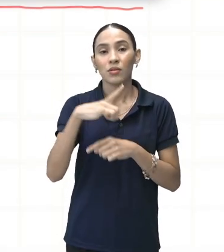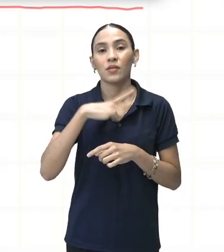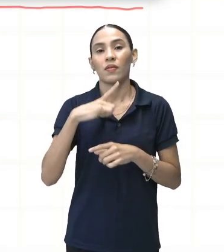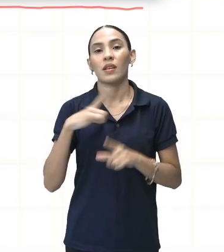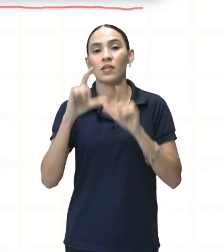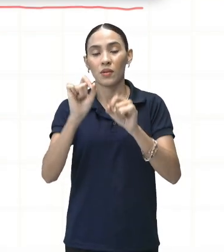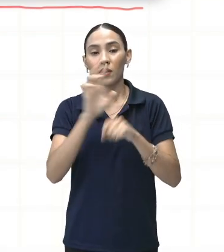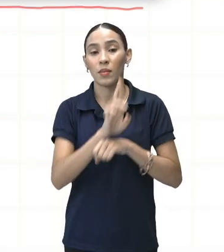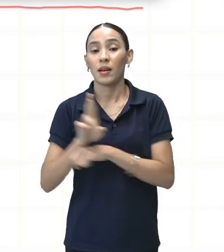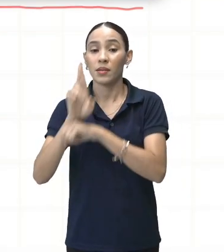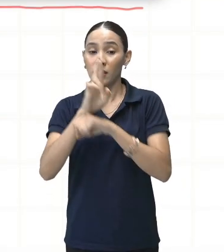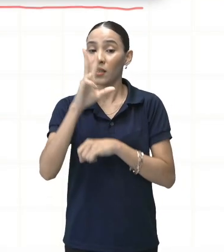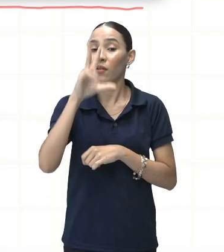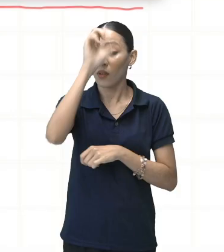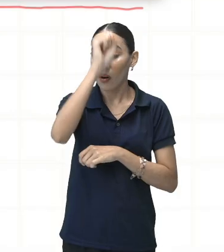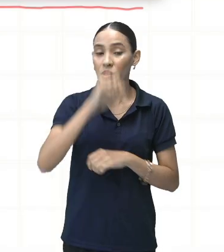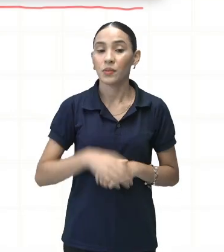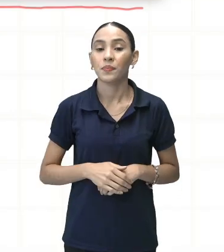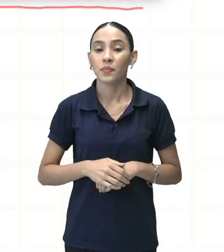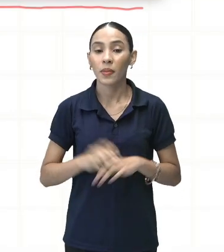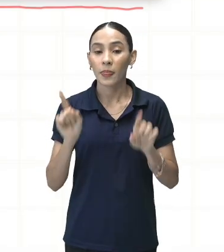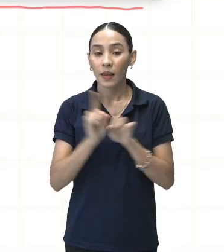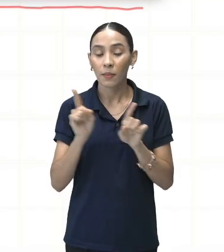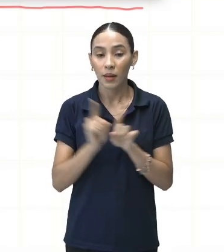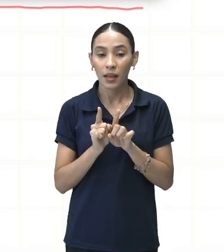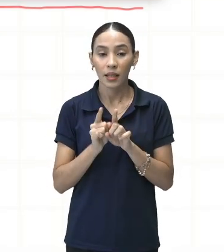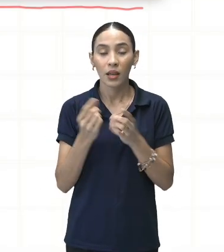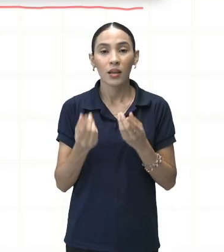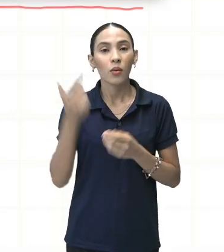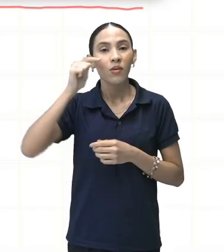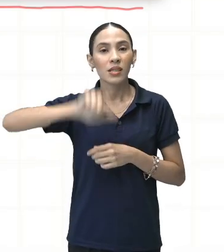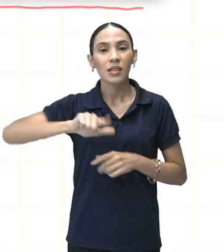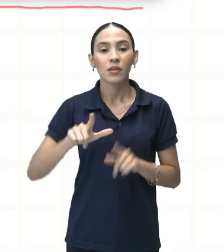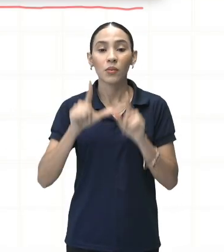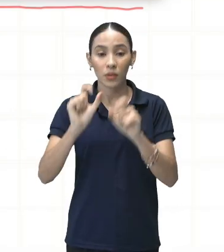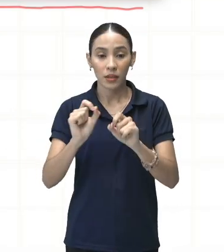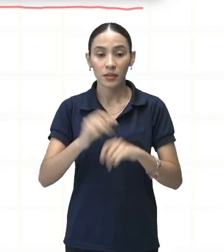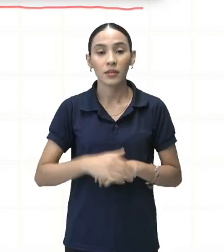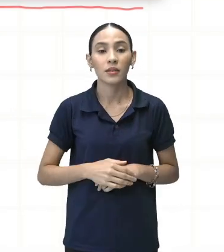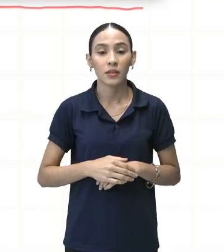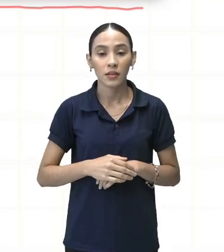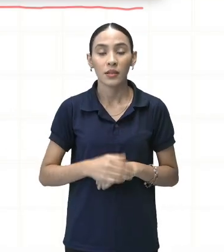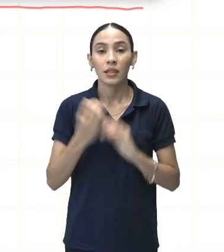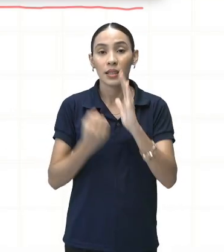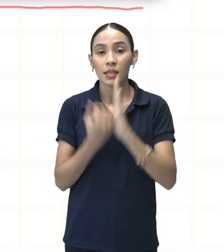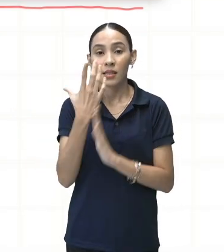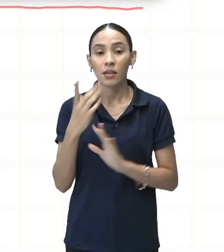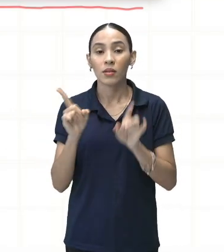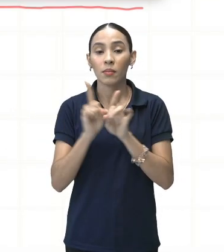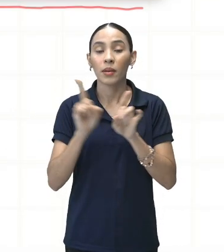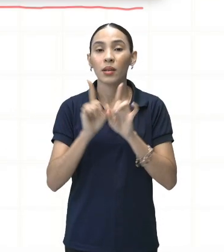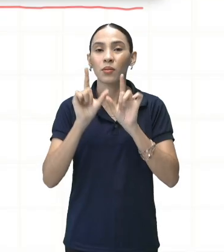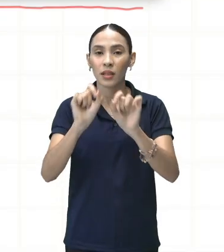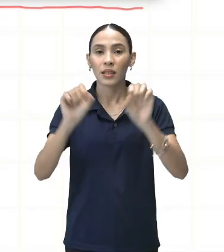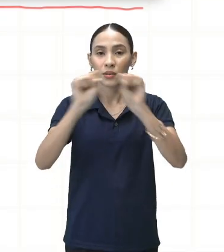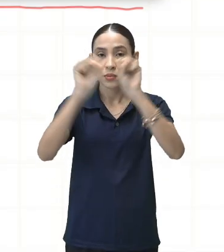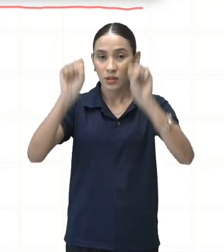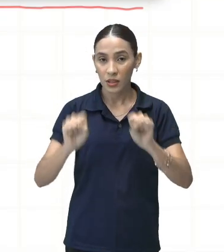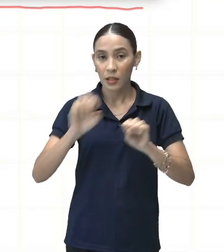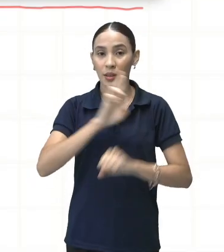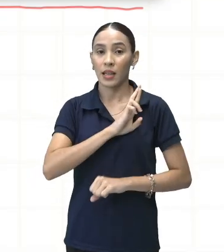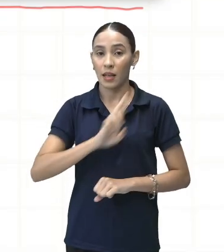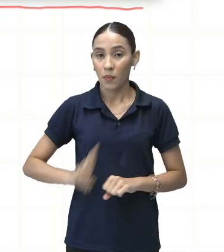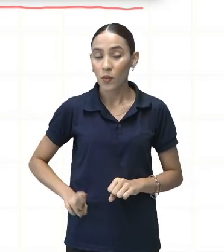uma representatividade. E isso foi conseguido justamente com a implementação do sistema